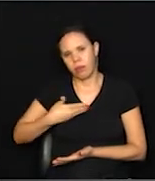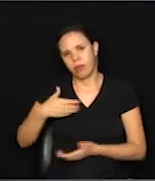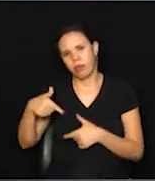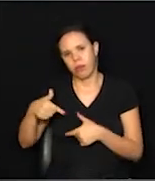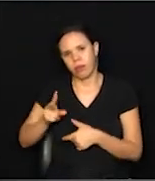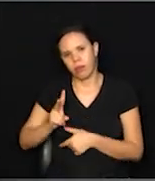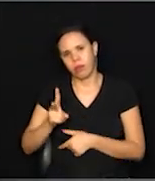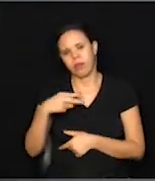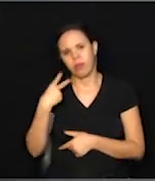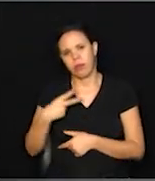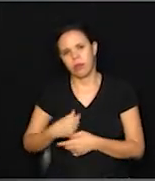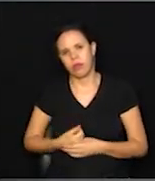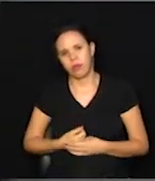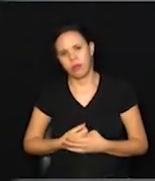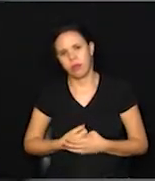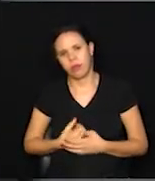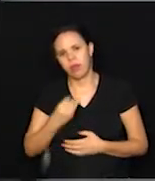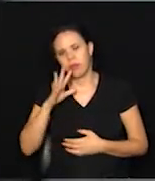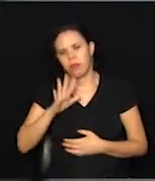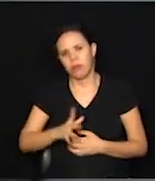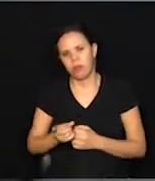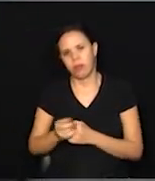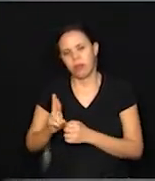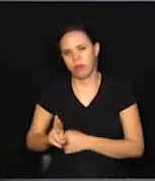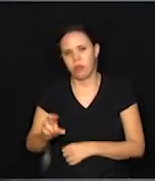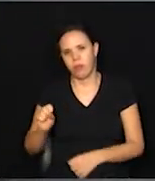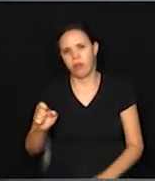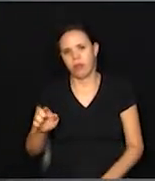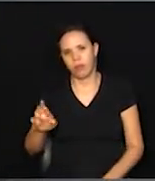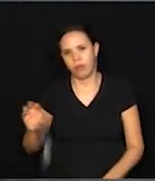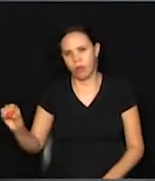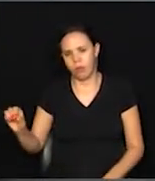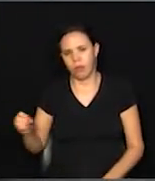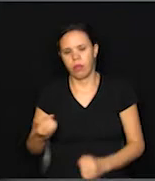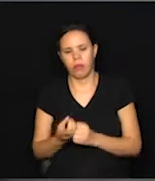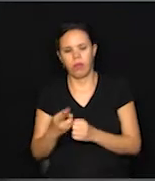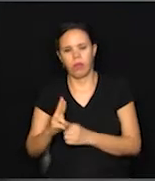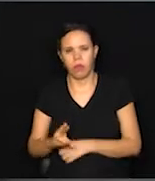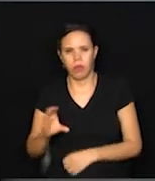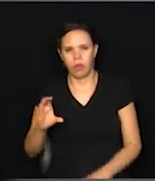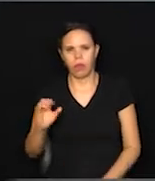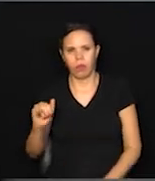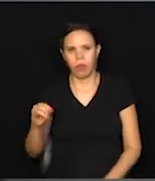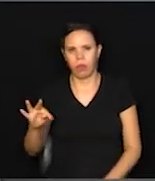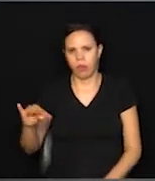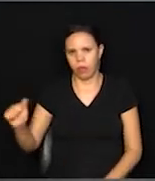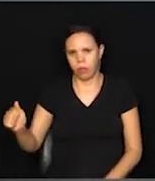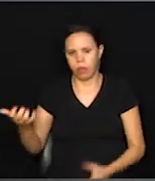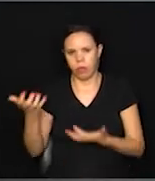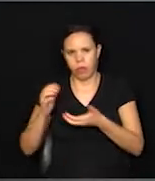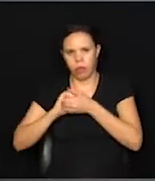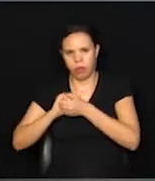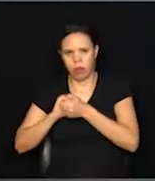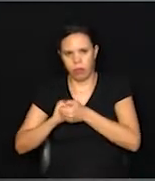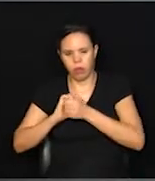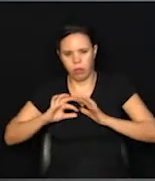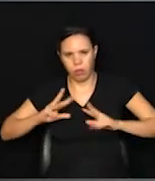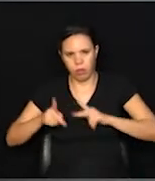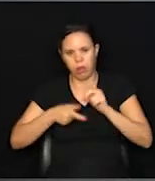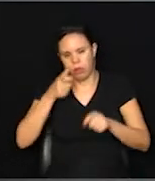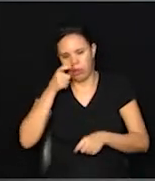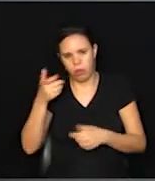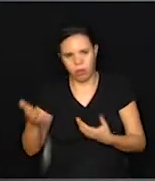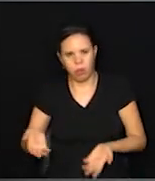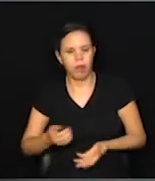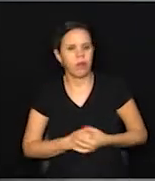sempre vereador. Boa tarde, doutor Sérgio. Boa tarde, doutora Cíntia. Quero cumprimentá-los, cumprimentar todo mundo que está nos